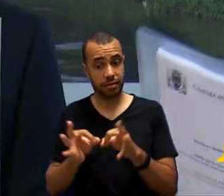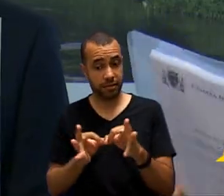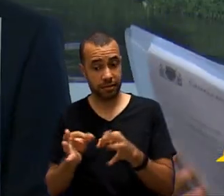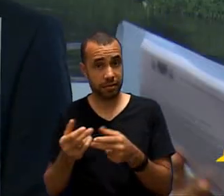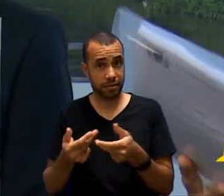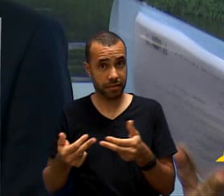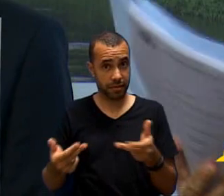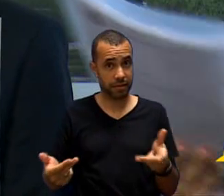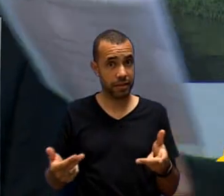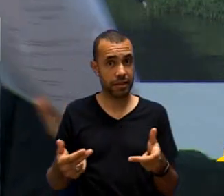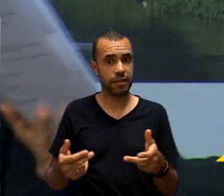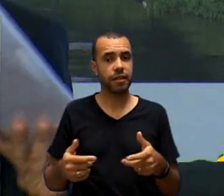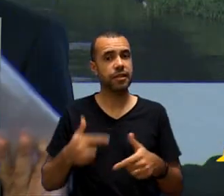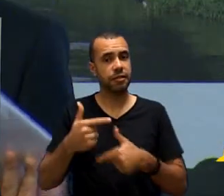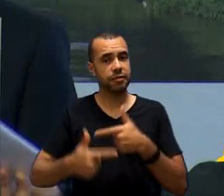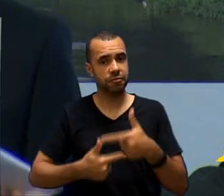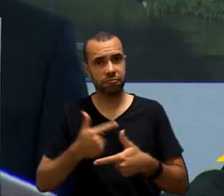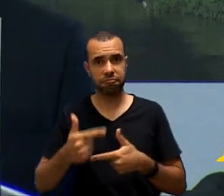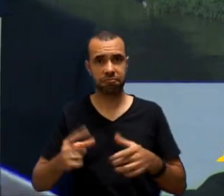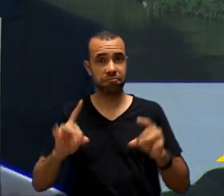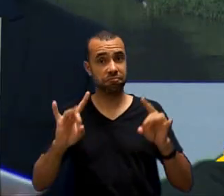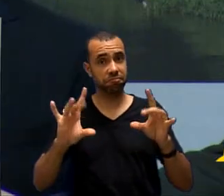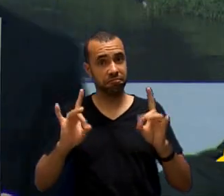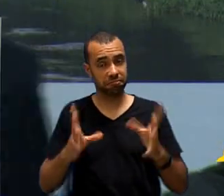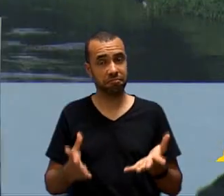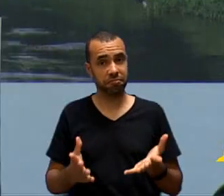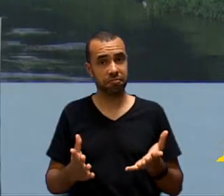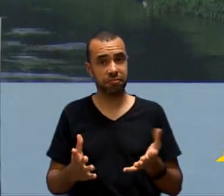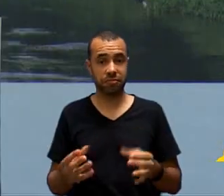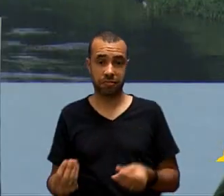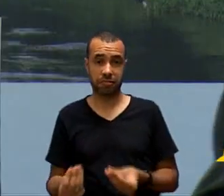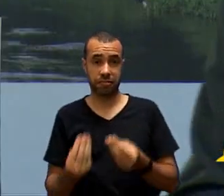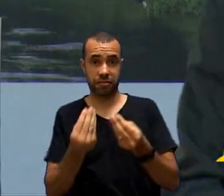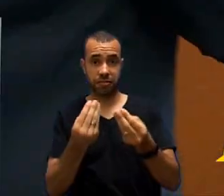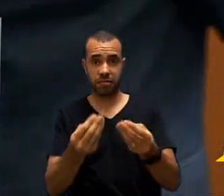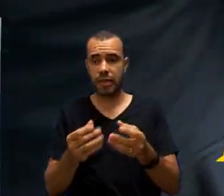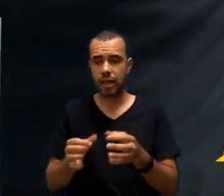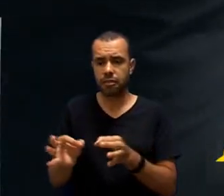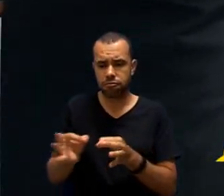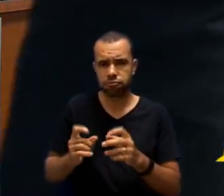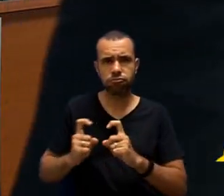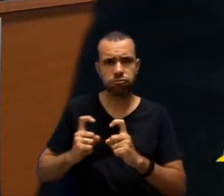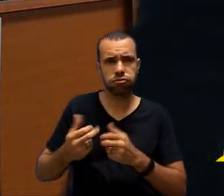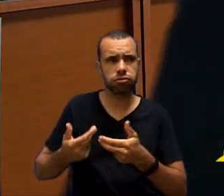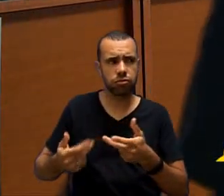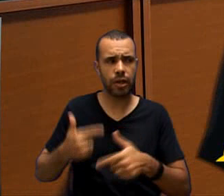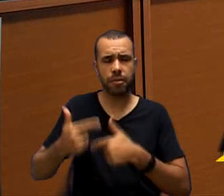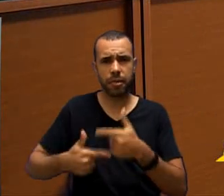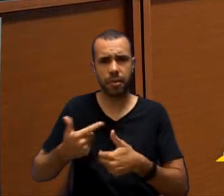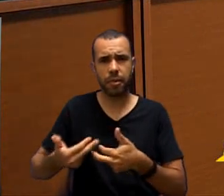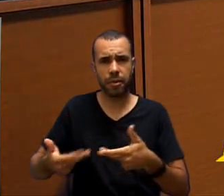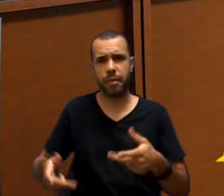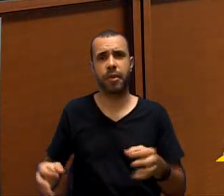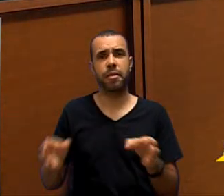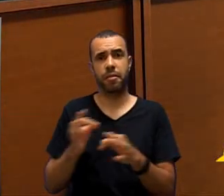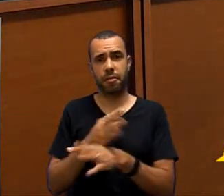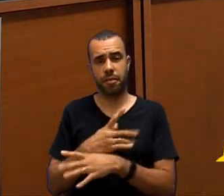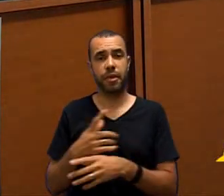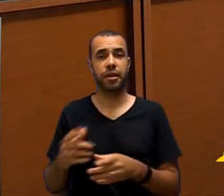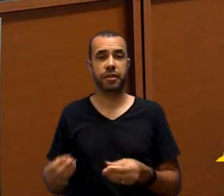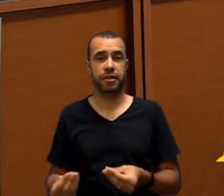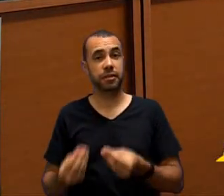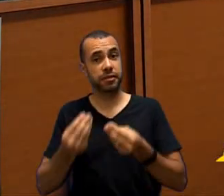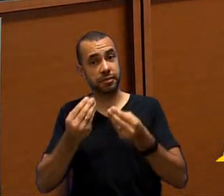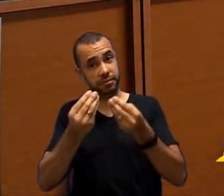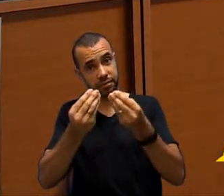um excelente trabalho. Então, por favor, Paulo, faça a entrega do presidente da produção desses parlamentares mirins que